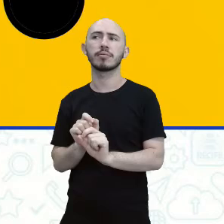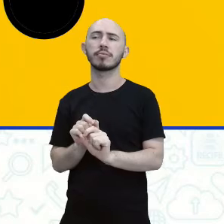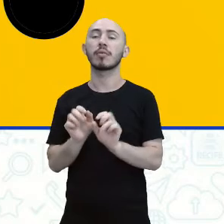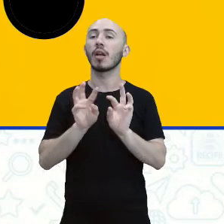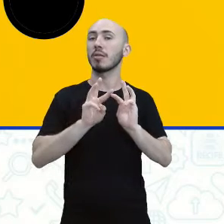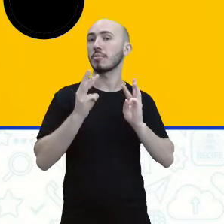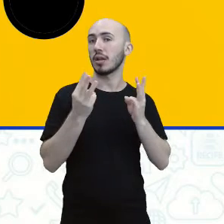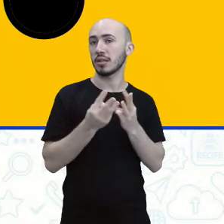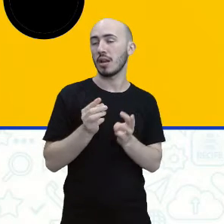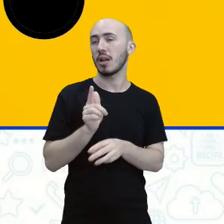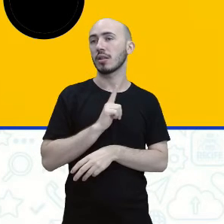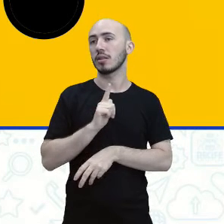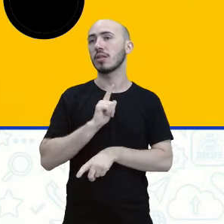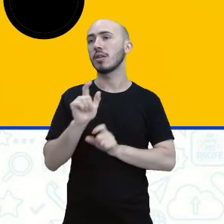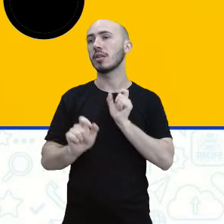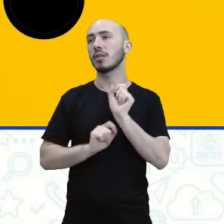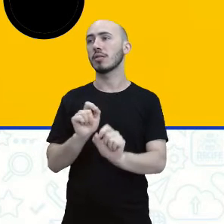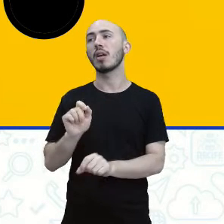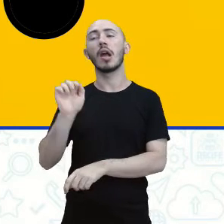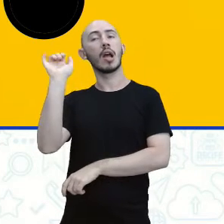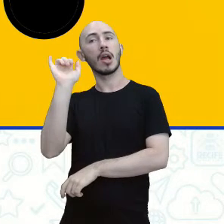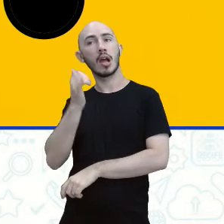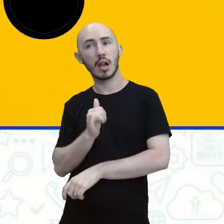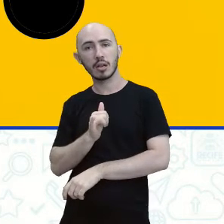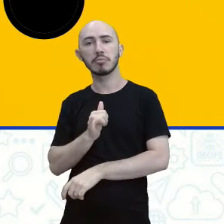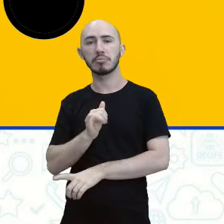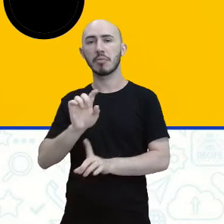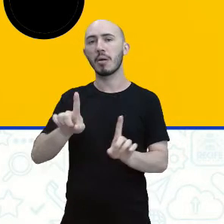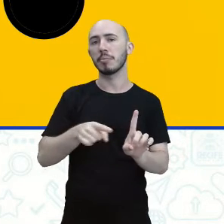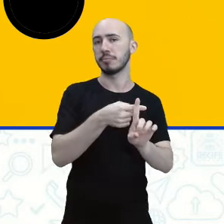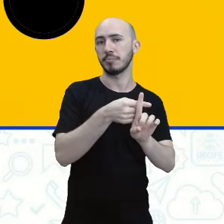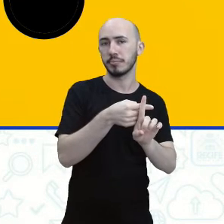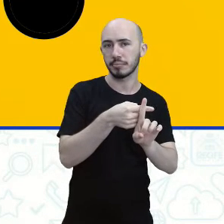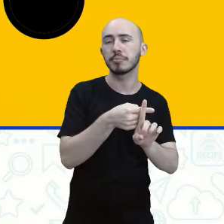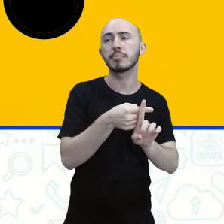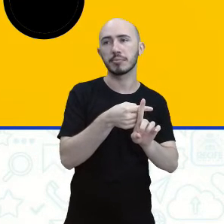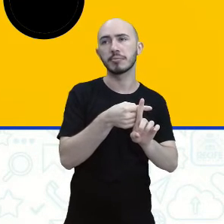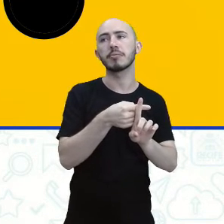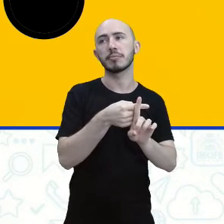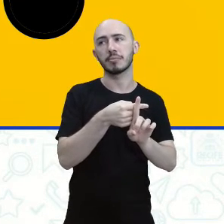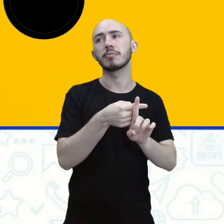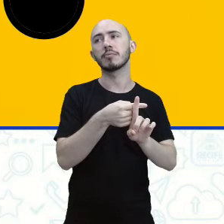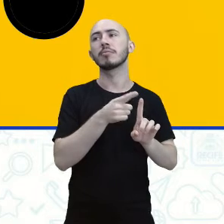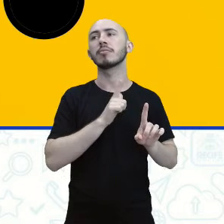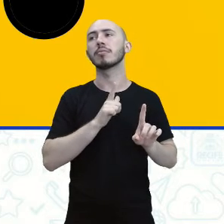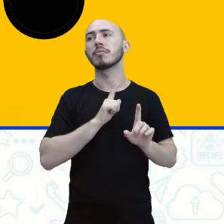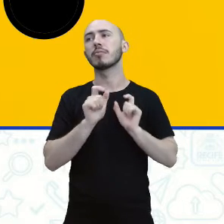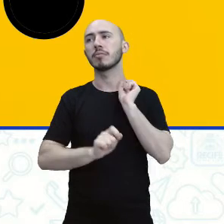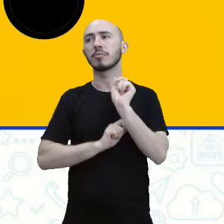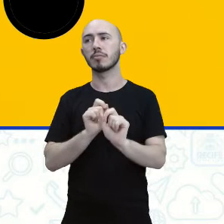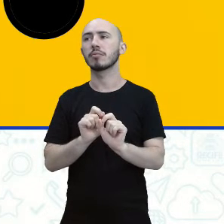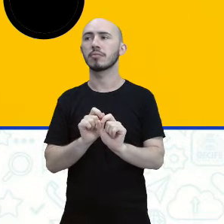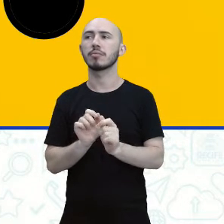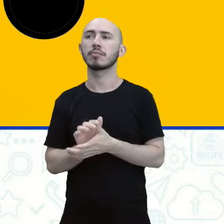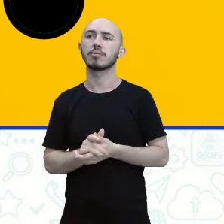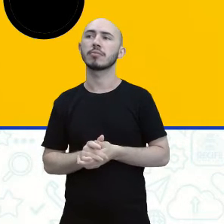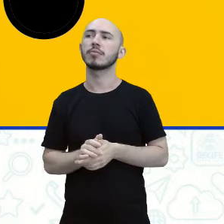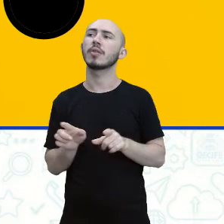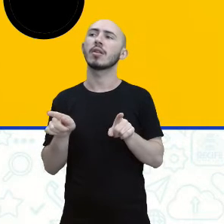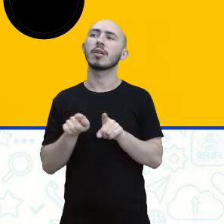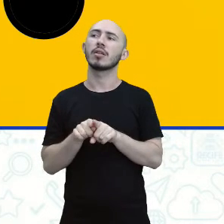matéria poderia ser eletricamente positiva, né, carregada aí eletricamente